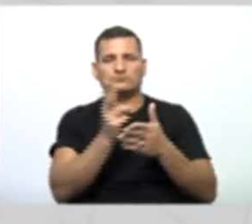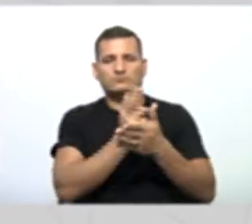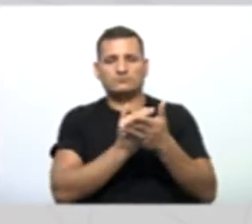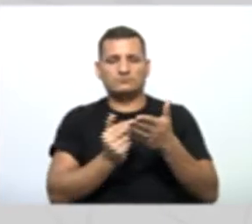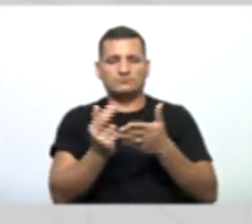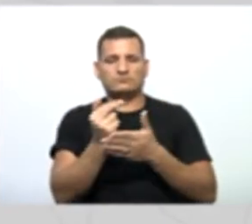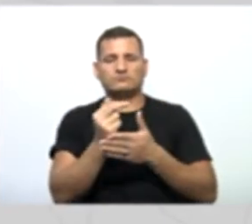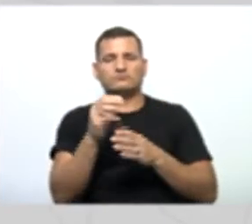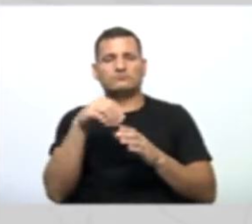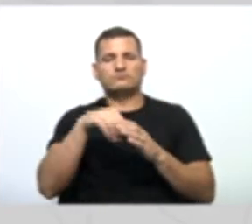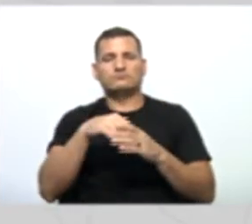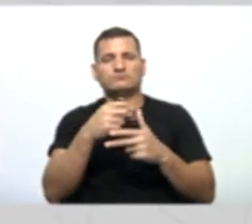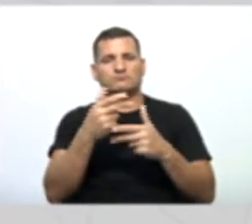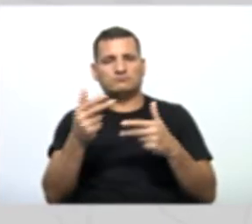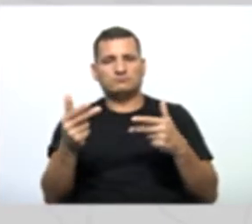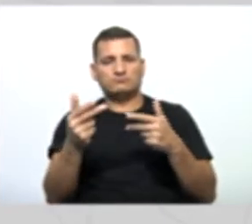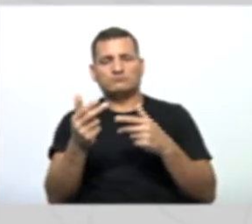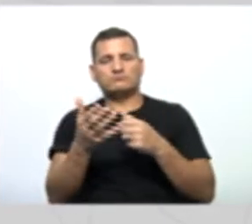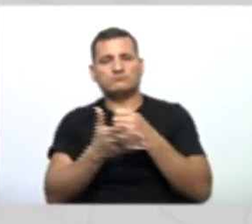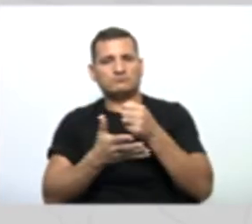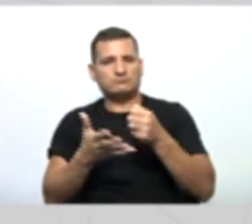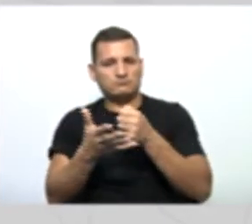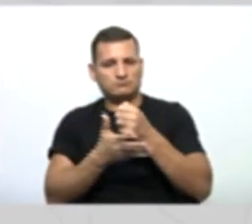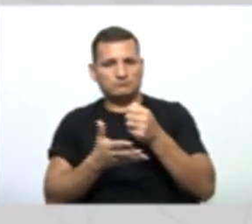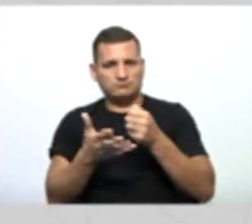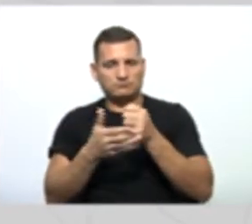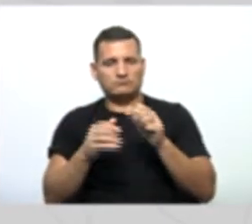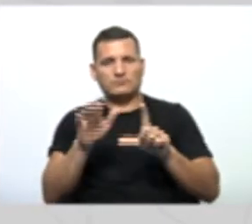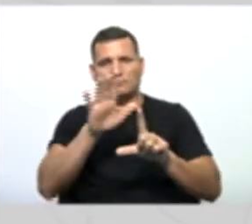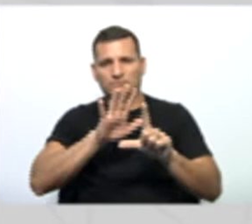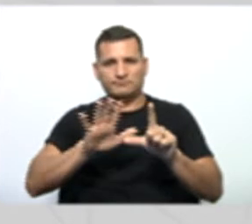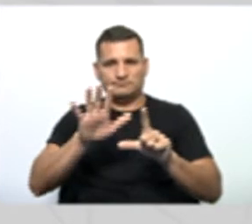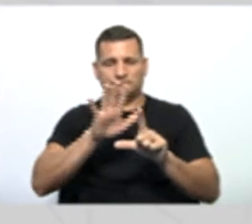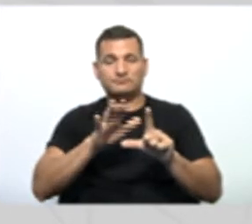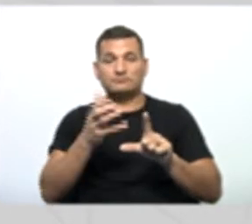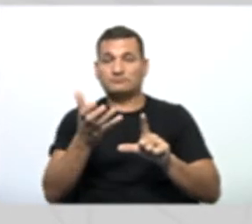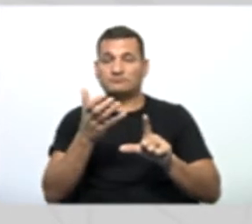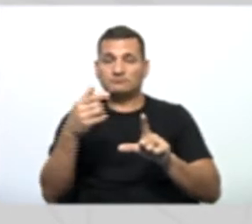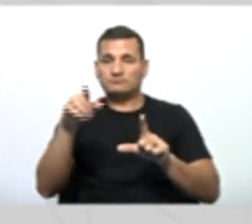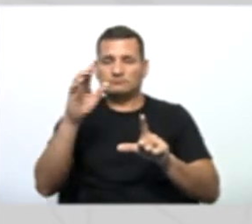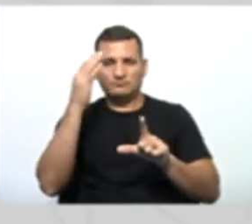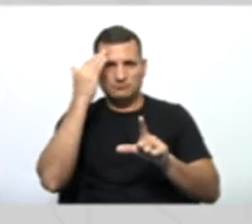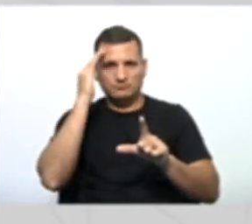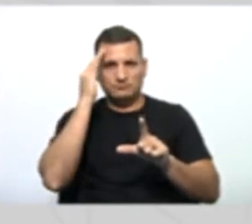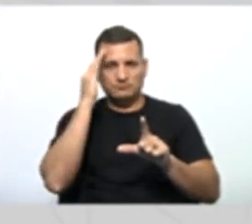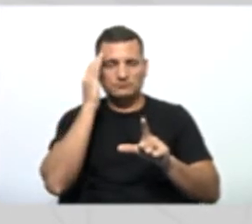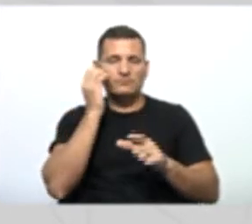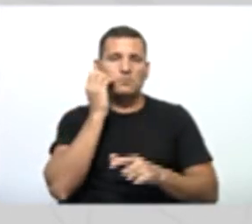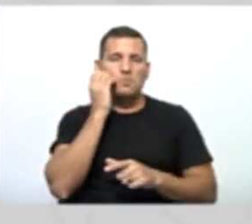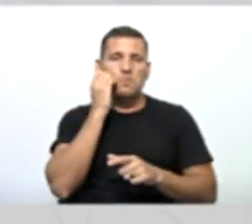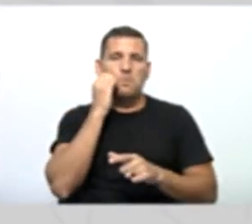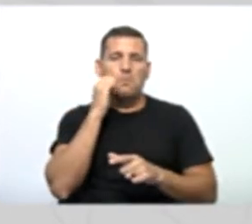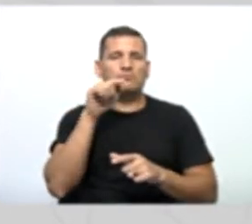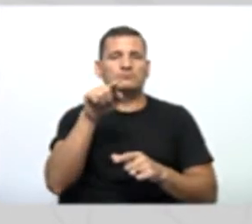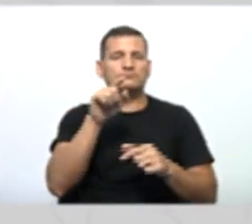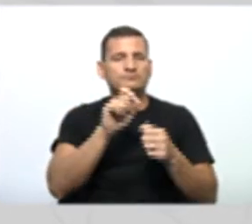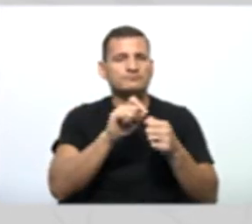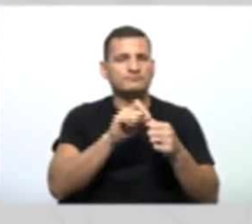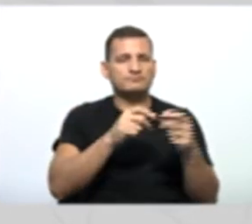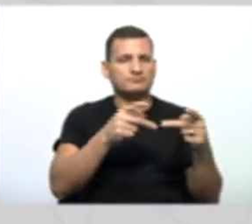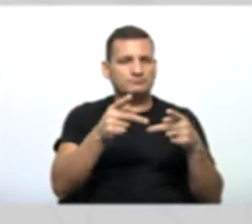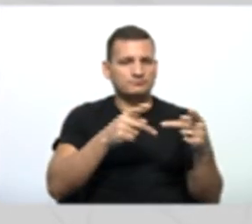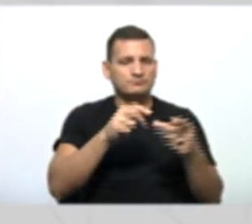elementos fundamentais da interface. Então, assim, eu quero que vocês entendam que você projetou aí, que você